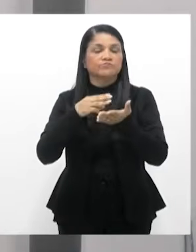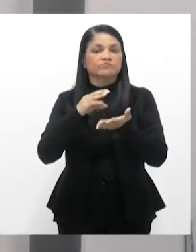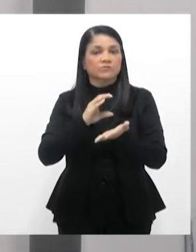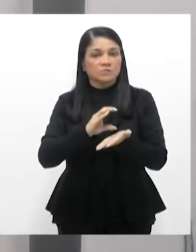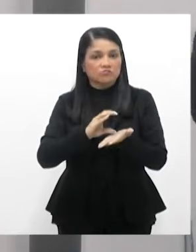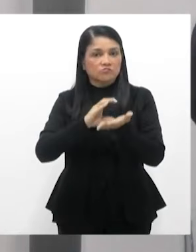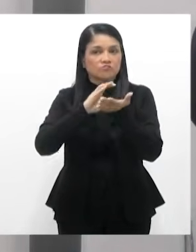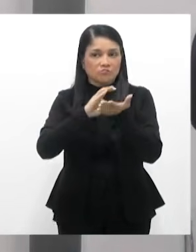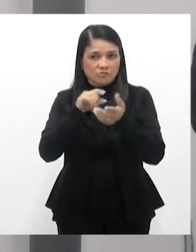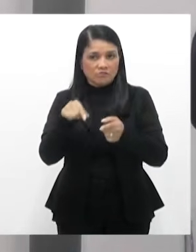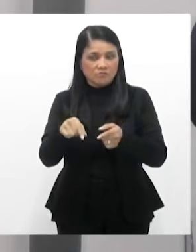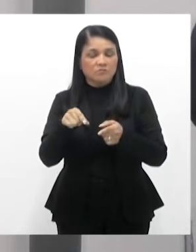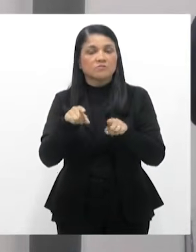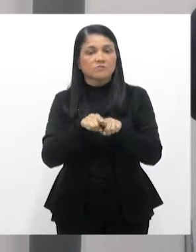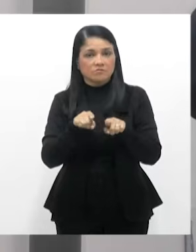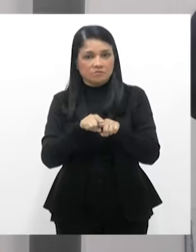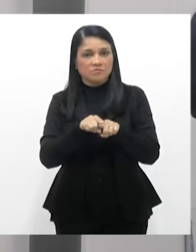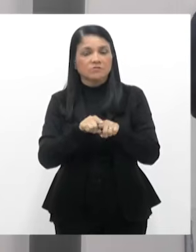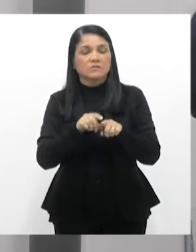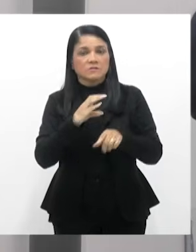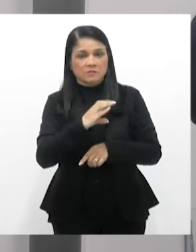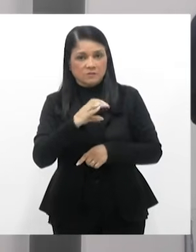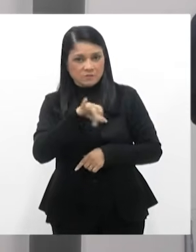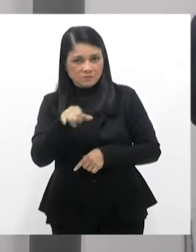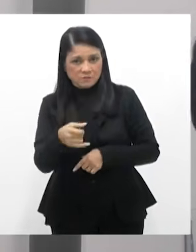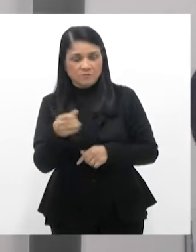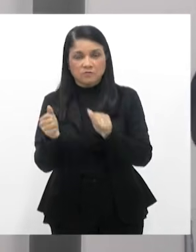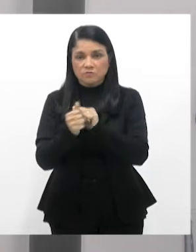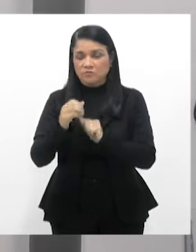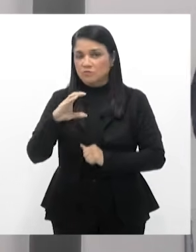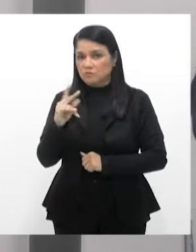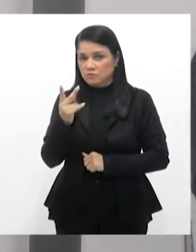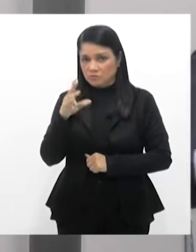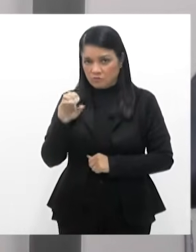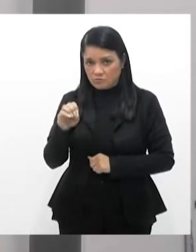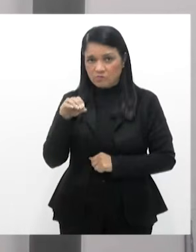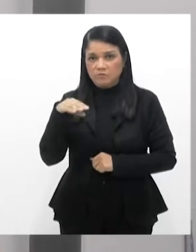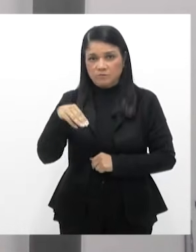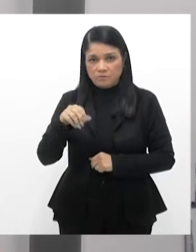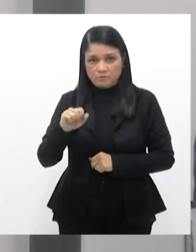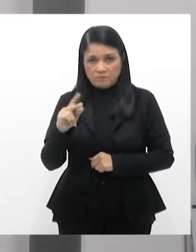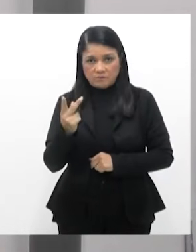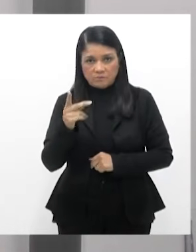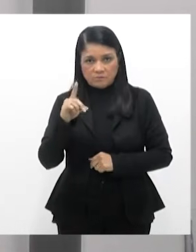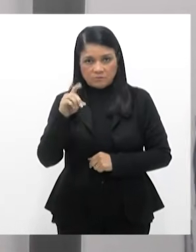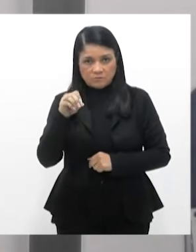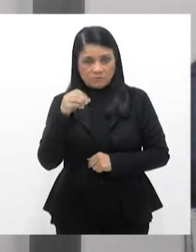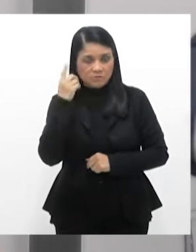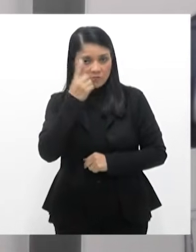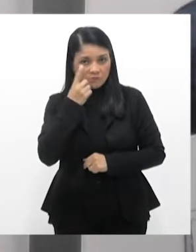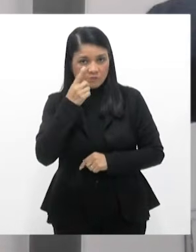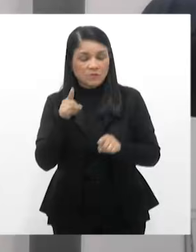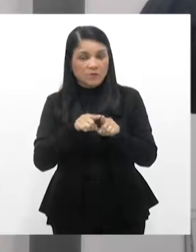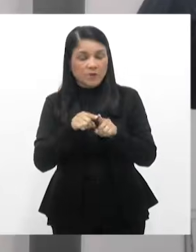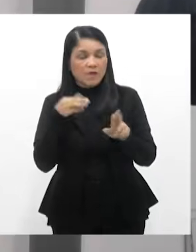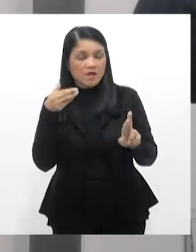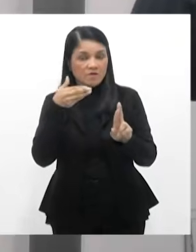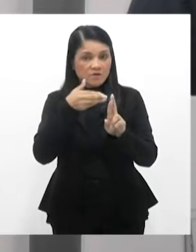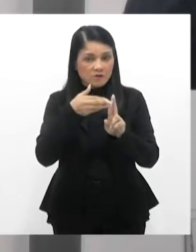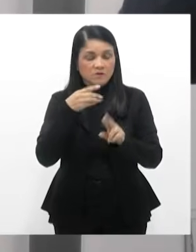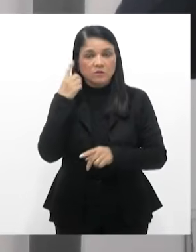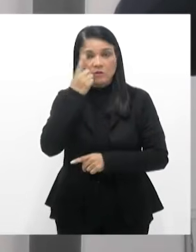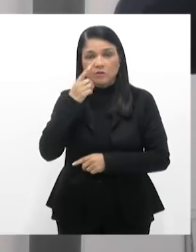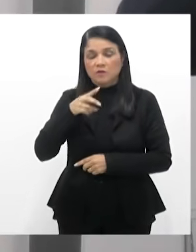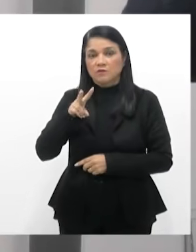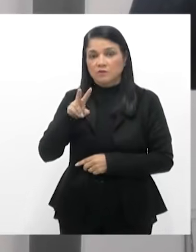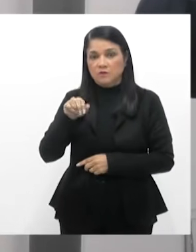como deputado Chico Machado também. E também fazer aqui uma referência ao deputado Cozzolino, que,